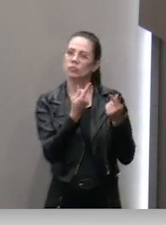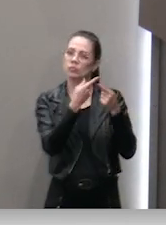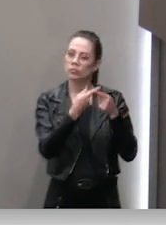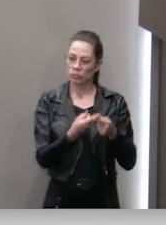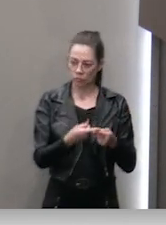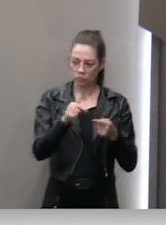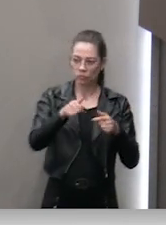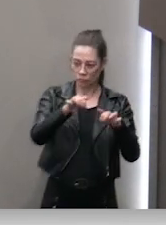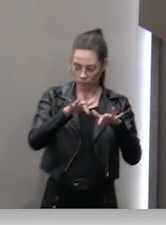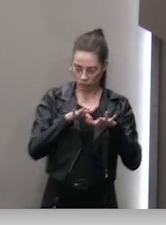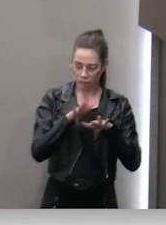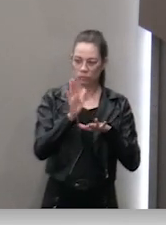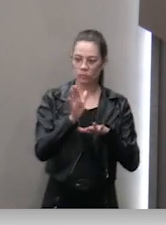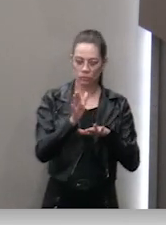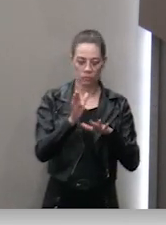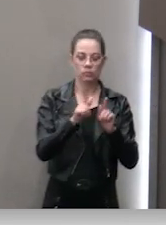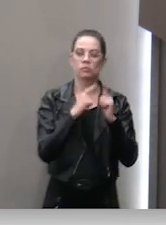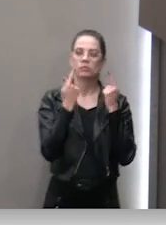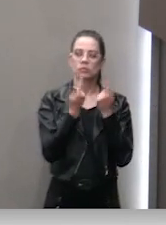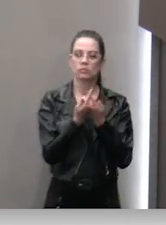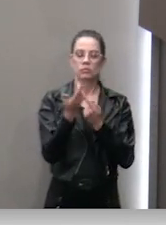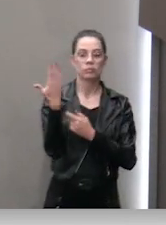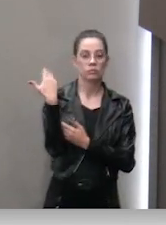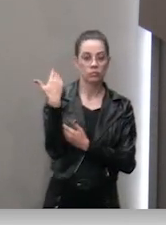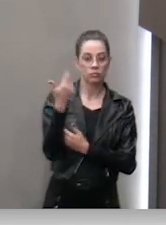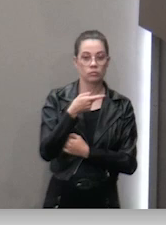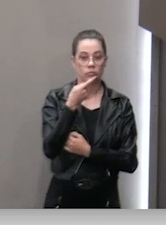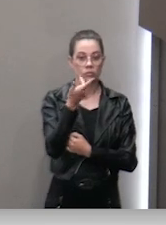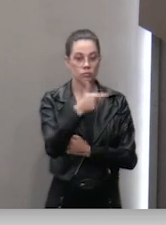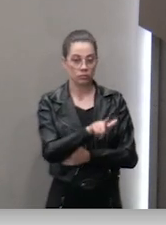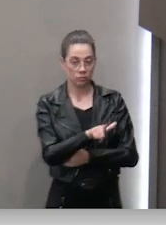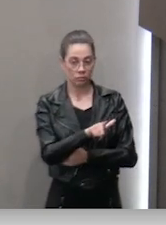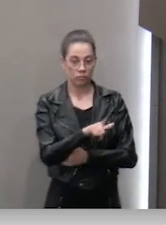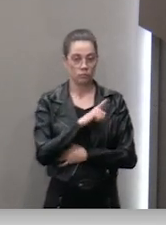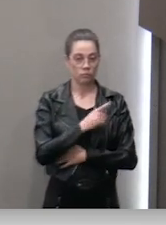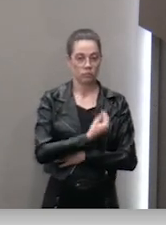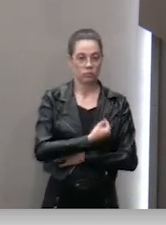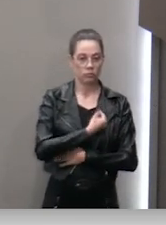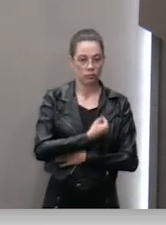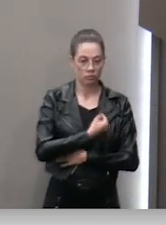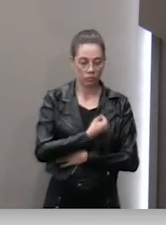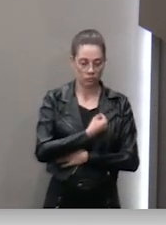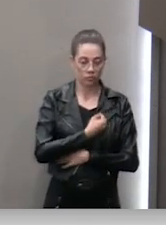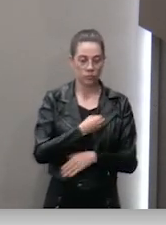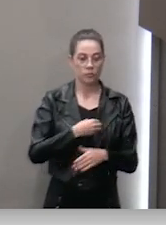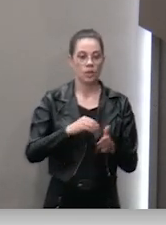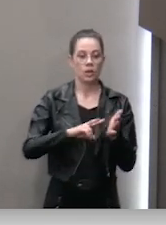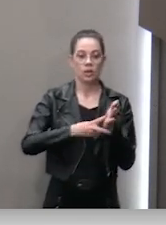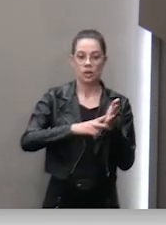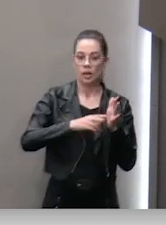tribuna, inclusive na gestão passada. E repito, ter um sindicato livre